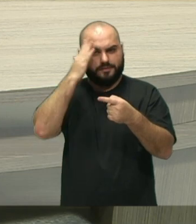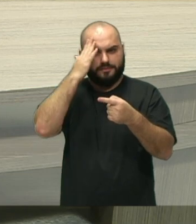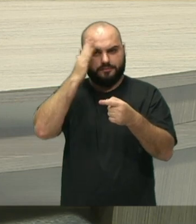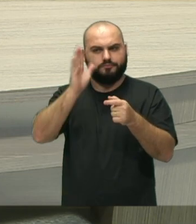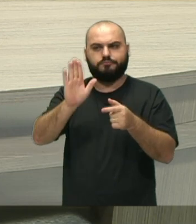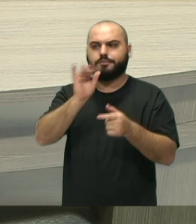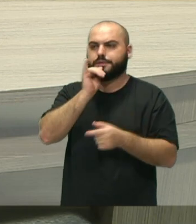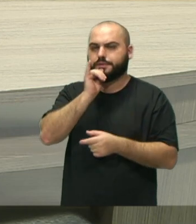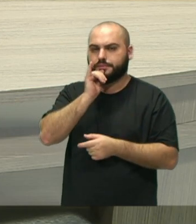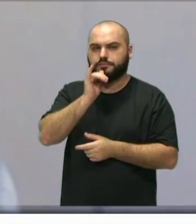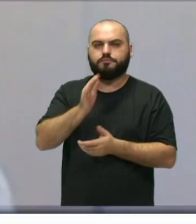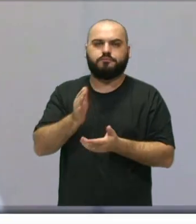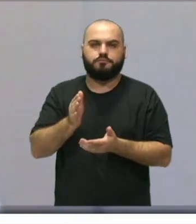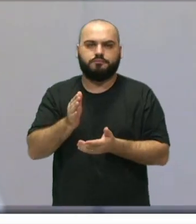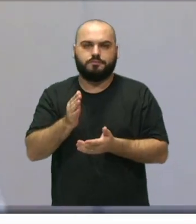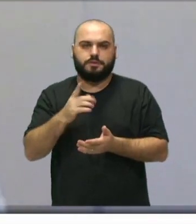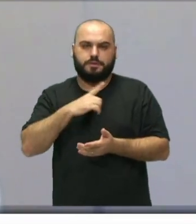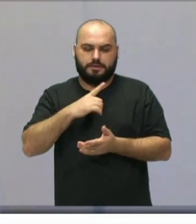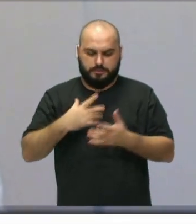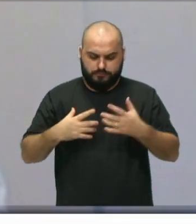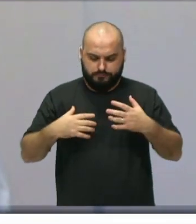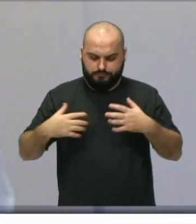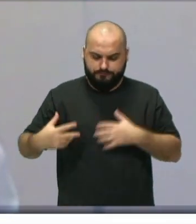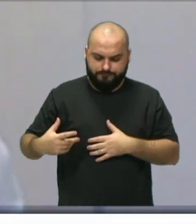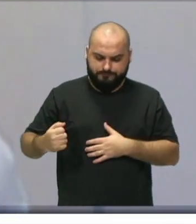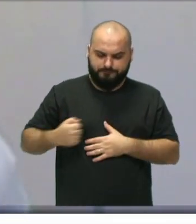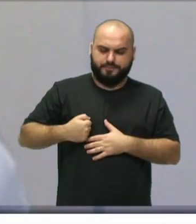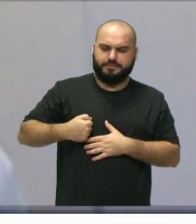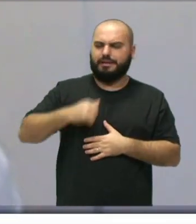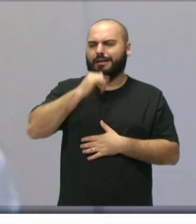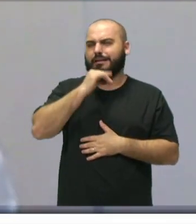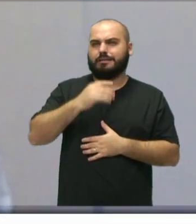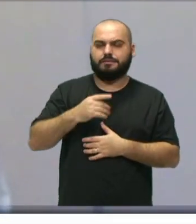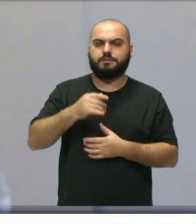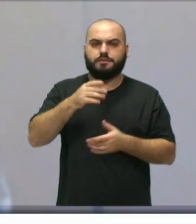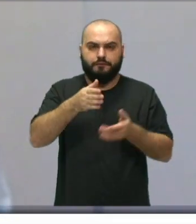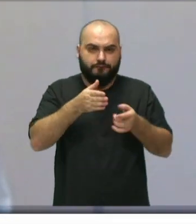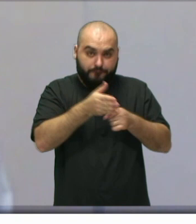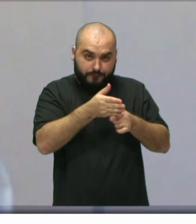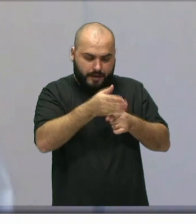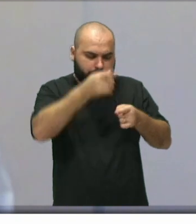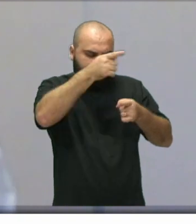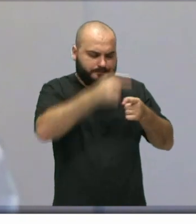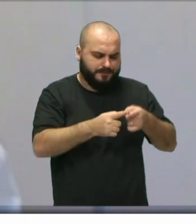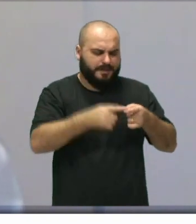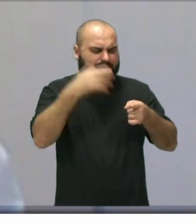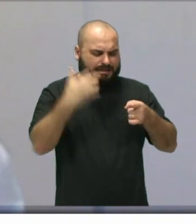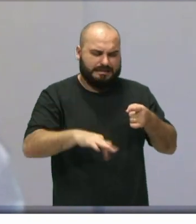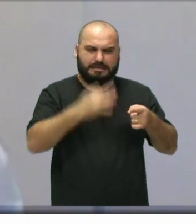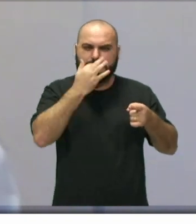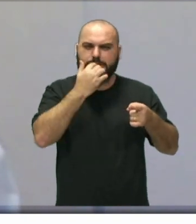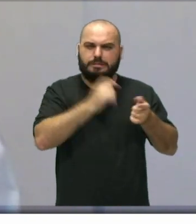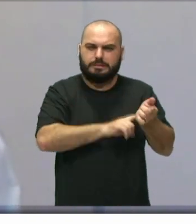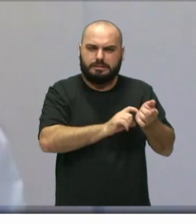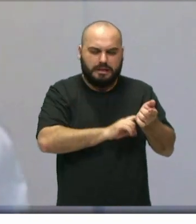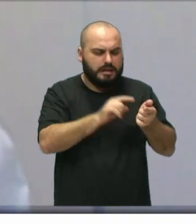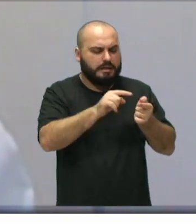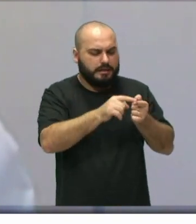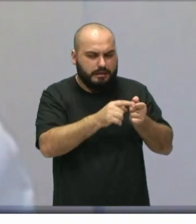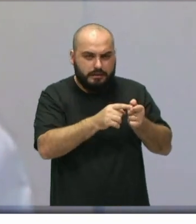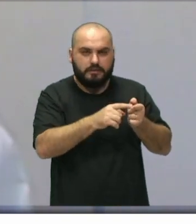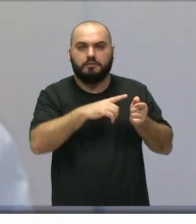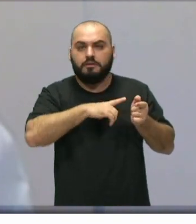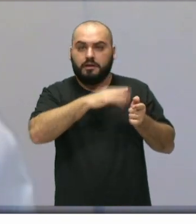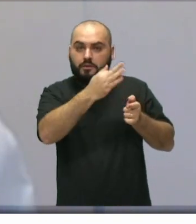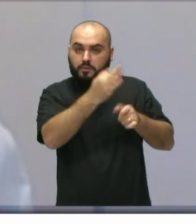nocicepção, captação de lesão no corpo. Você corta o dedo com uma faca, sangra, você tem uma lesão de tecido e